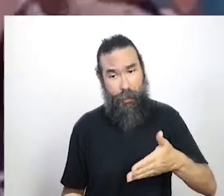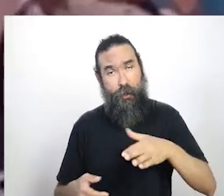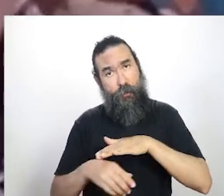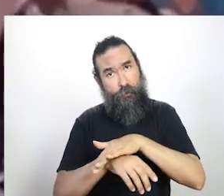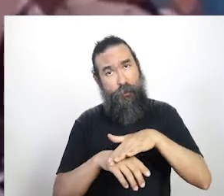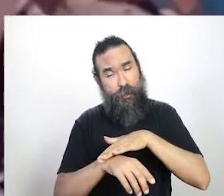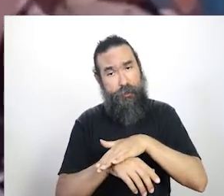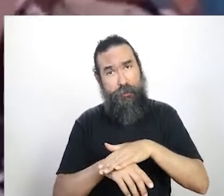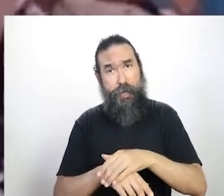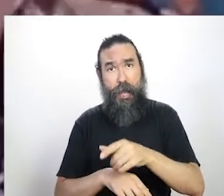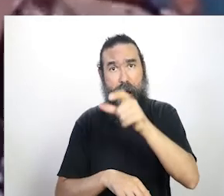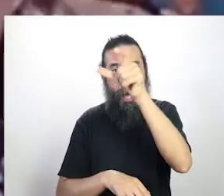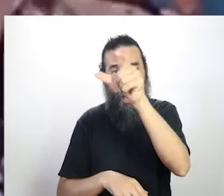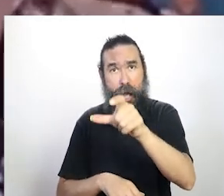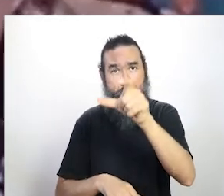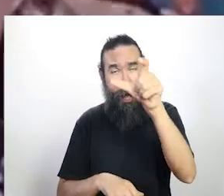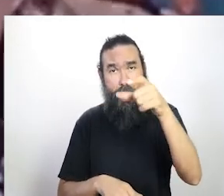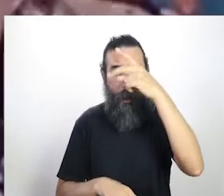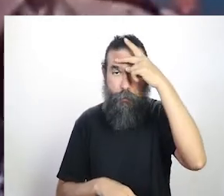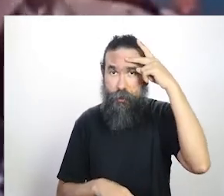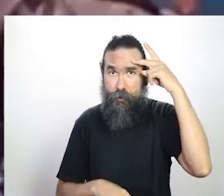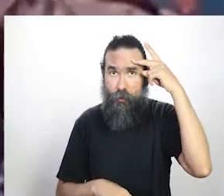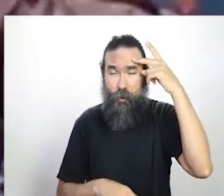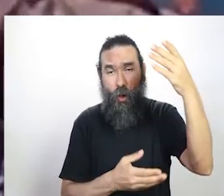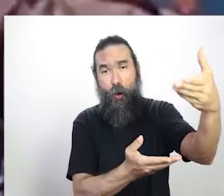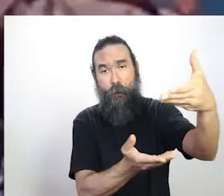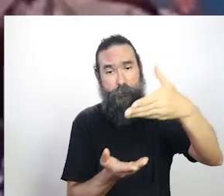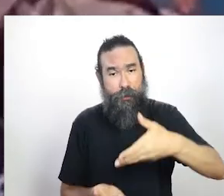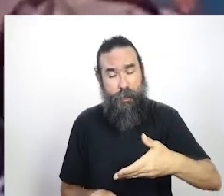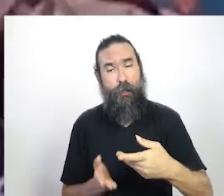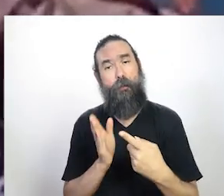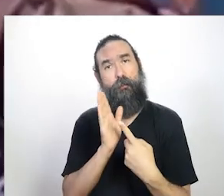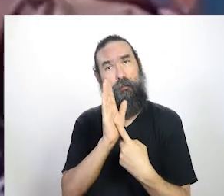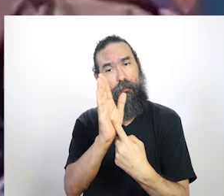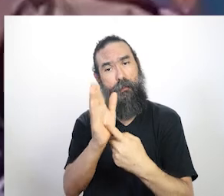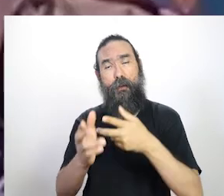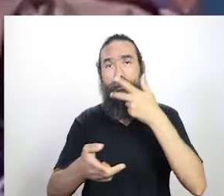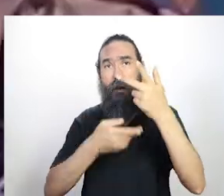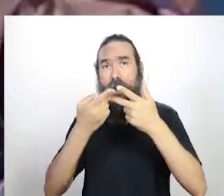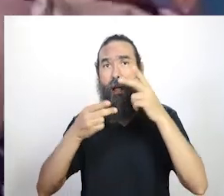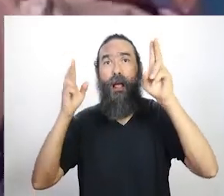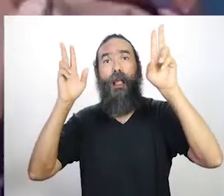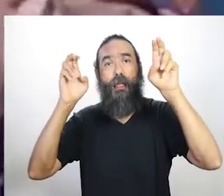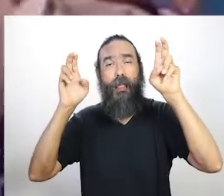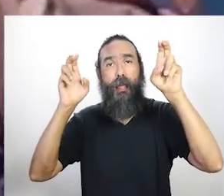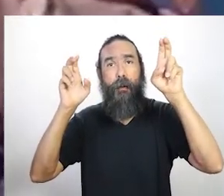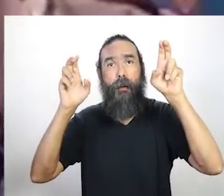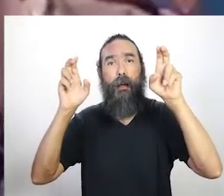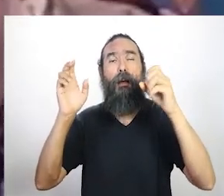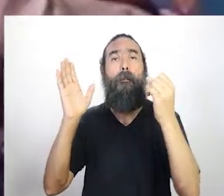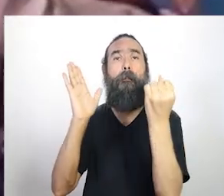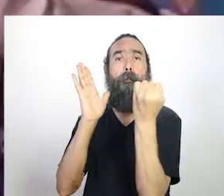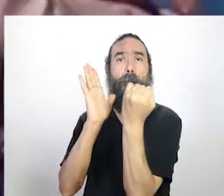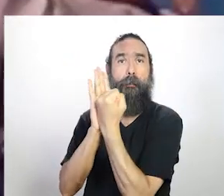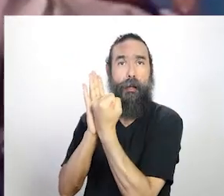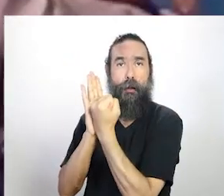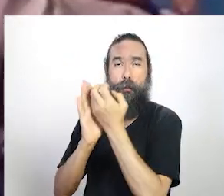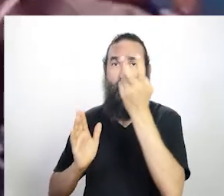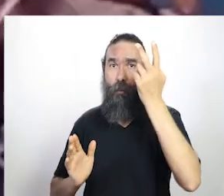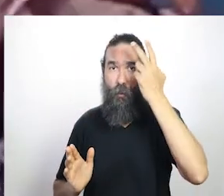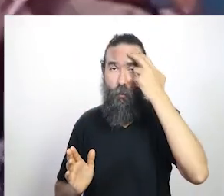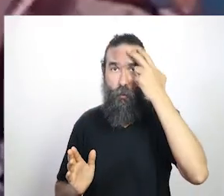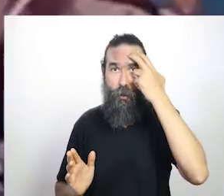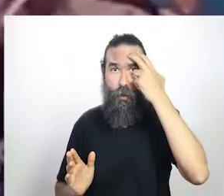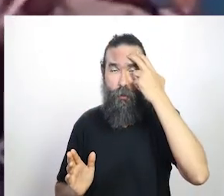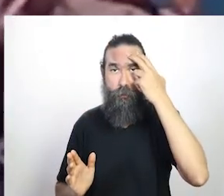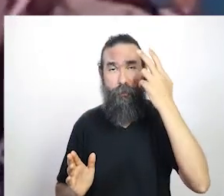Cada pessoa é convidada a expor sua relação com esse tema, os patrimônios imateriais, a partir do norte que ele representa